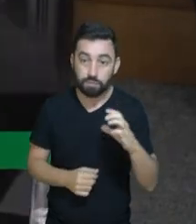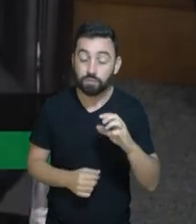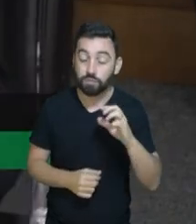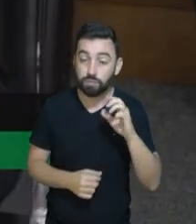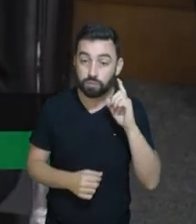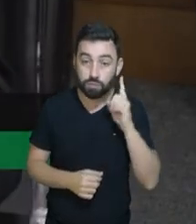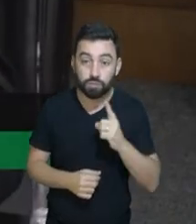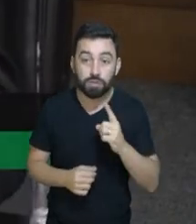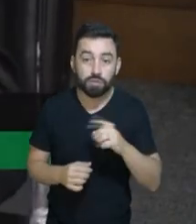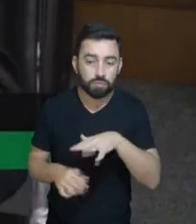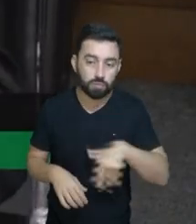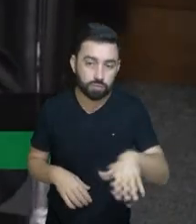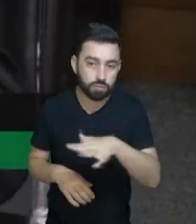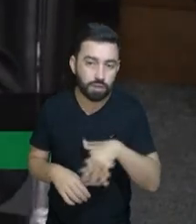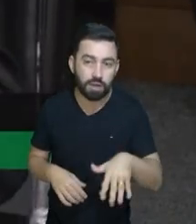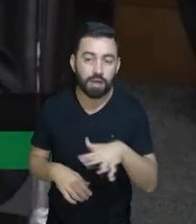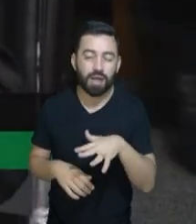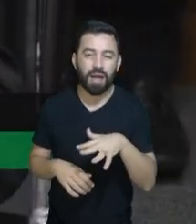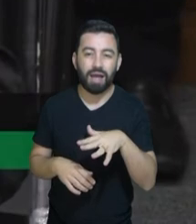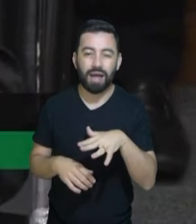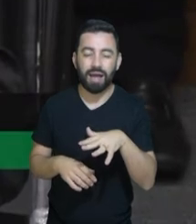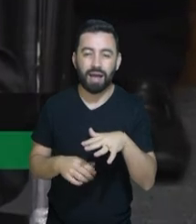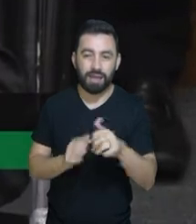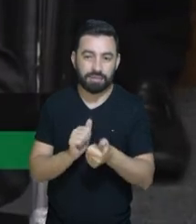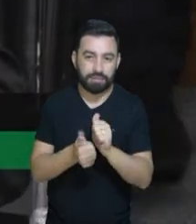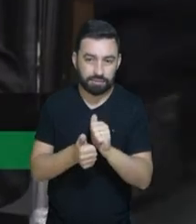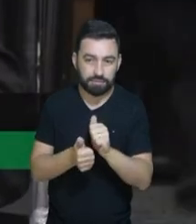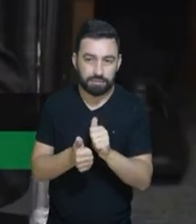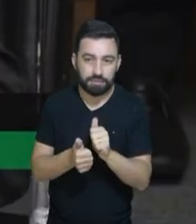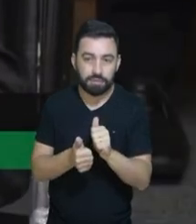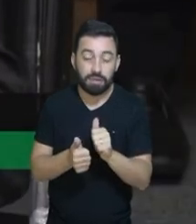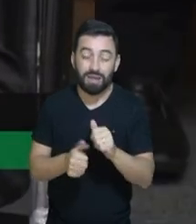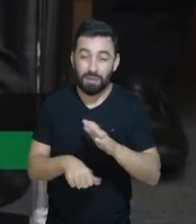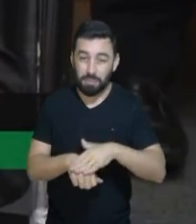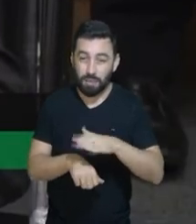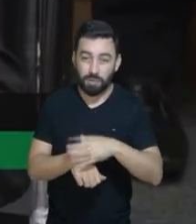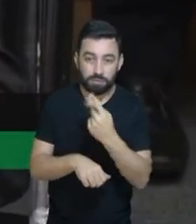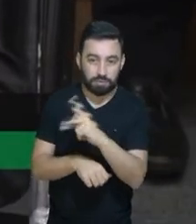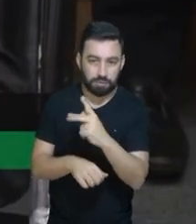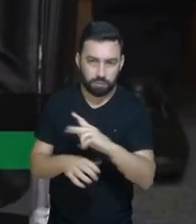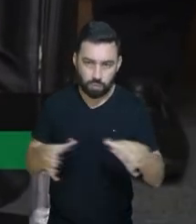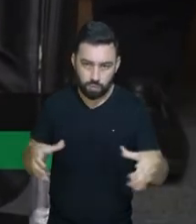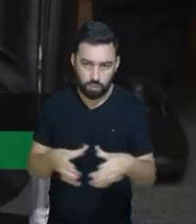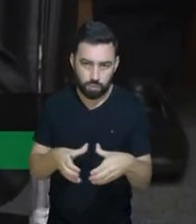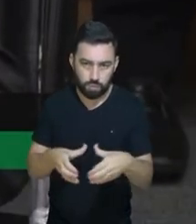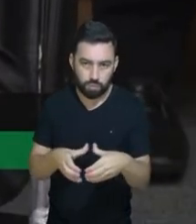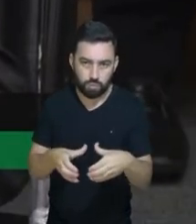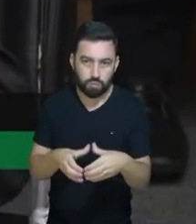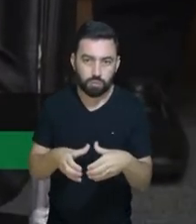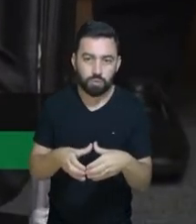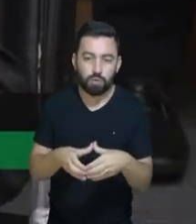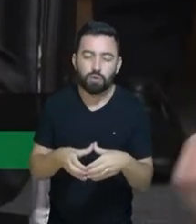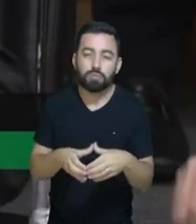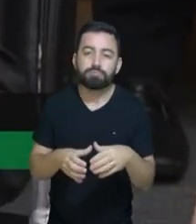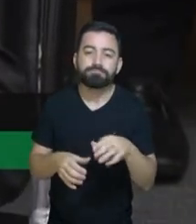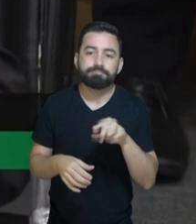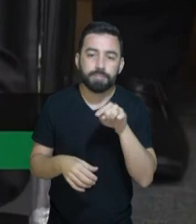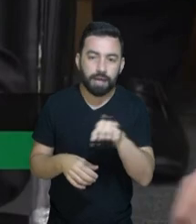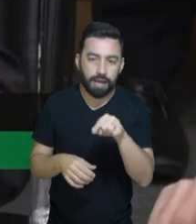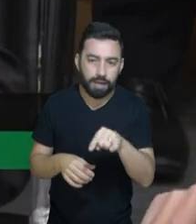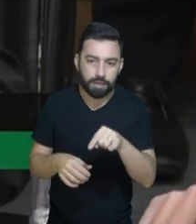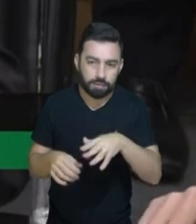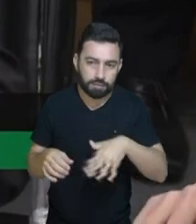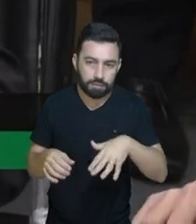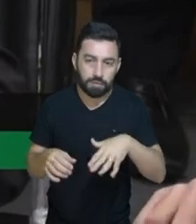aos beneficiários na justificação o autor informa que o escopo da proposição é incluir taxativamente